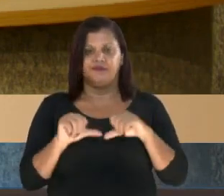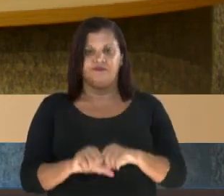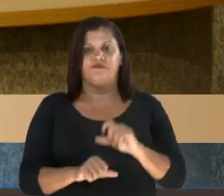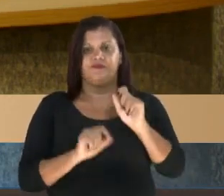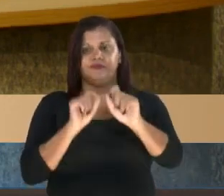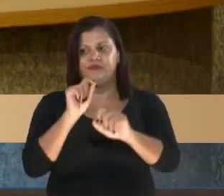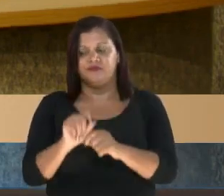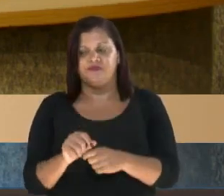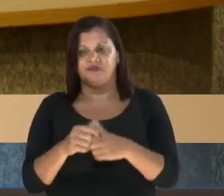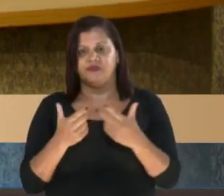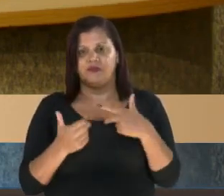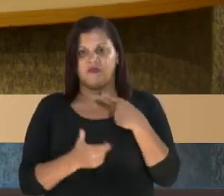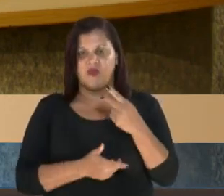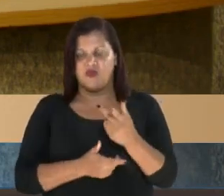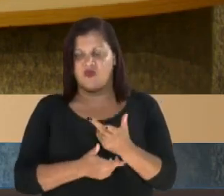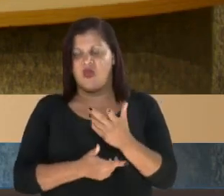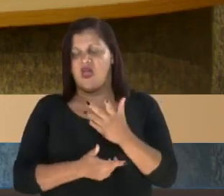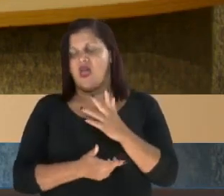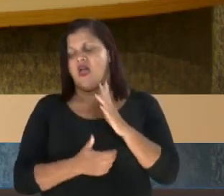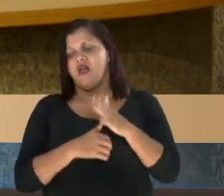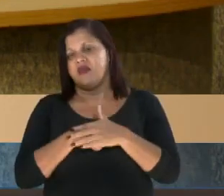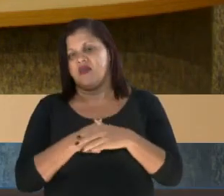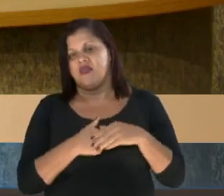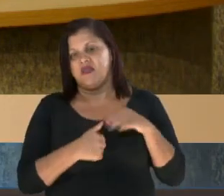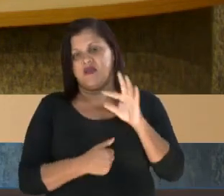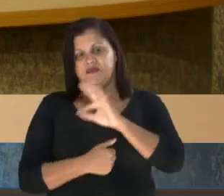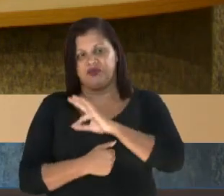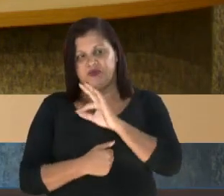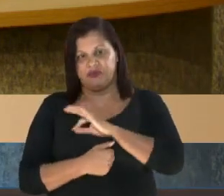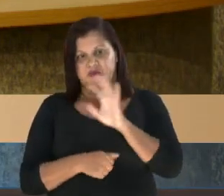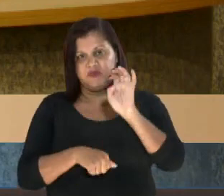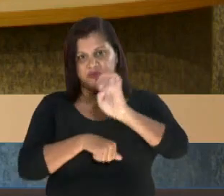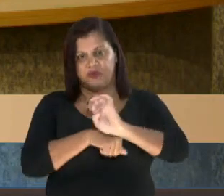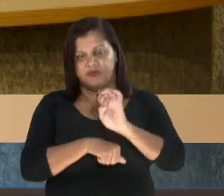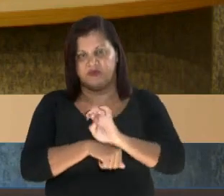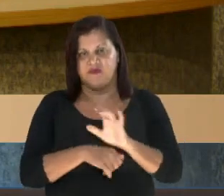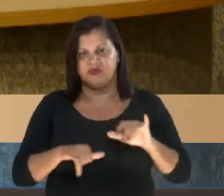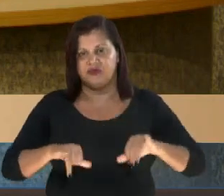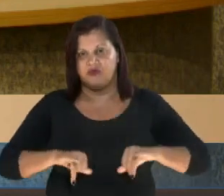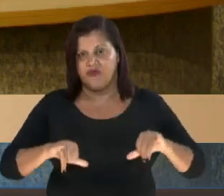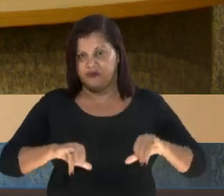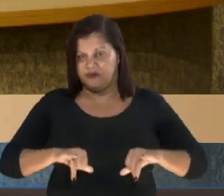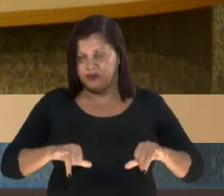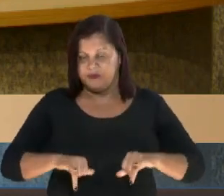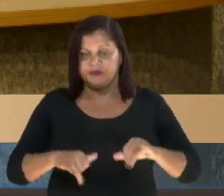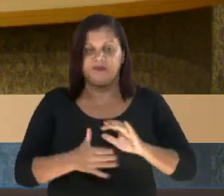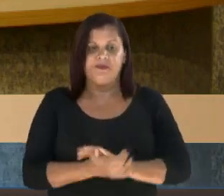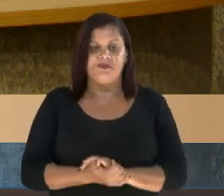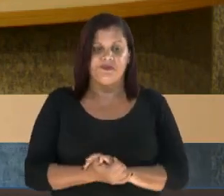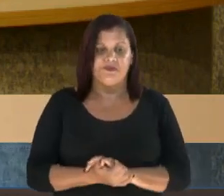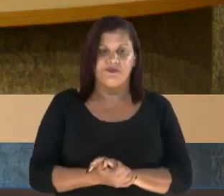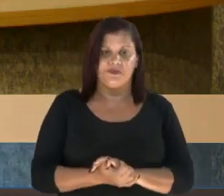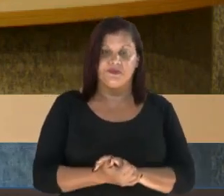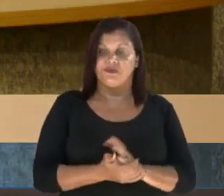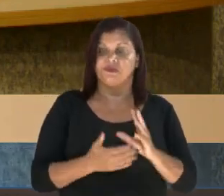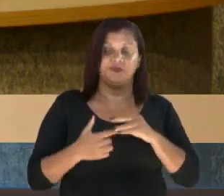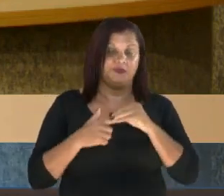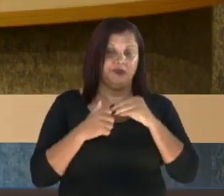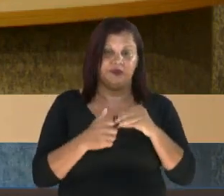infelizmente a nossa querida Polícia Militar do Estado Pernambuco vem sofrendo é um dos principais